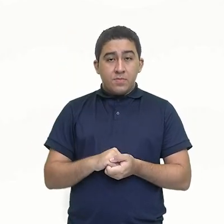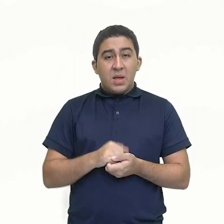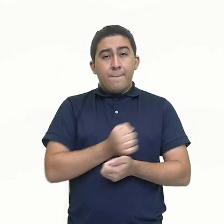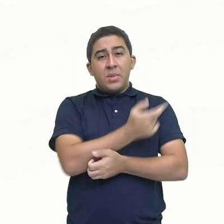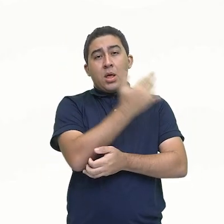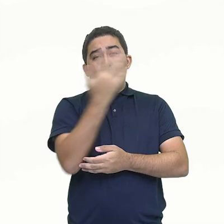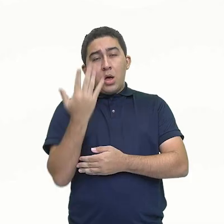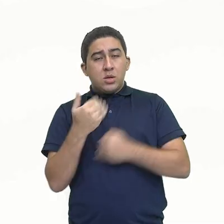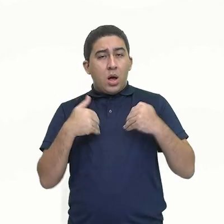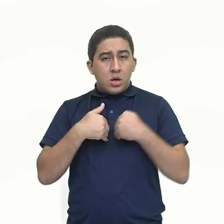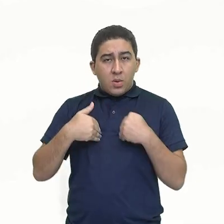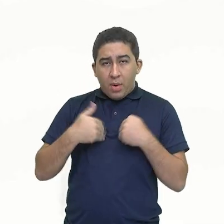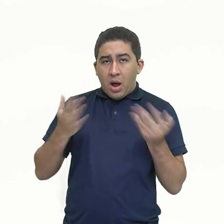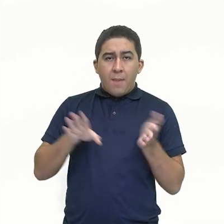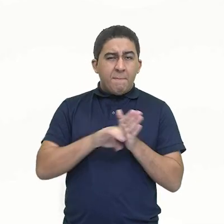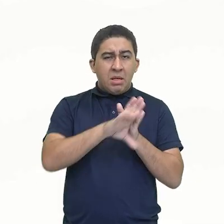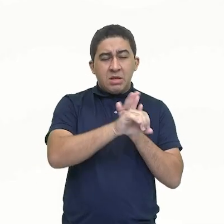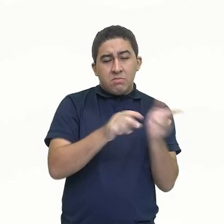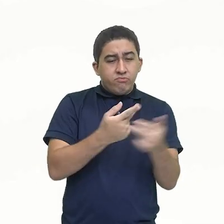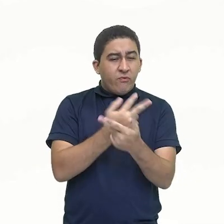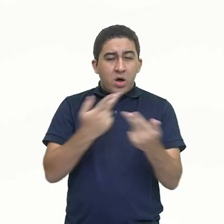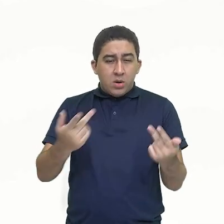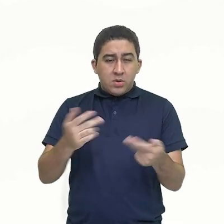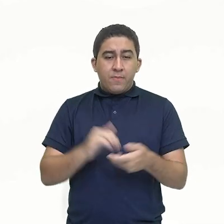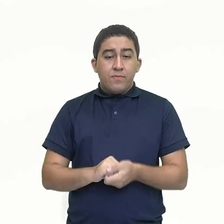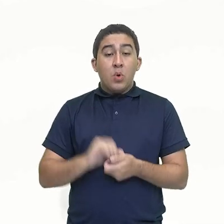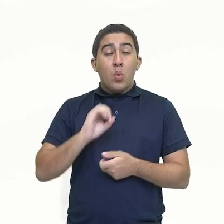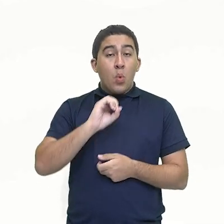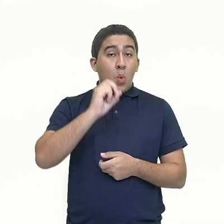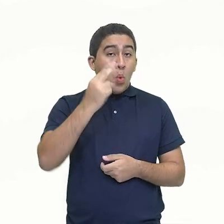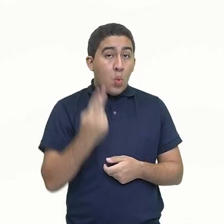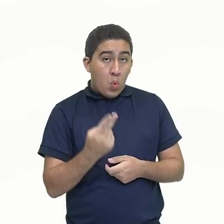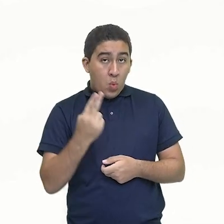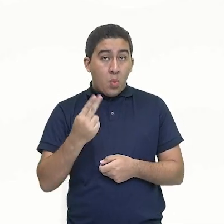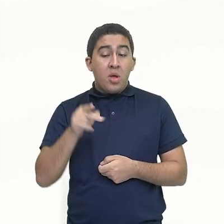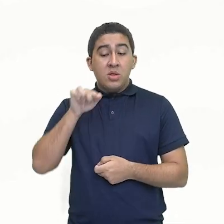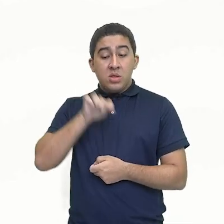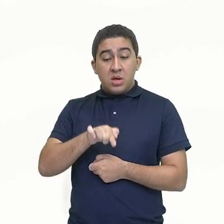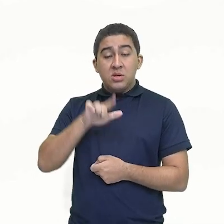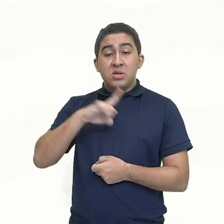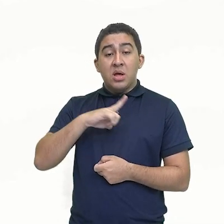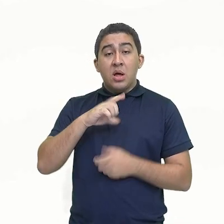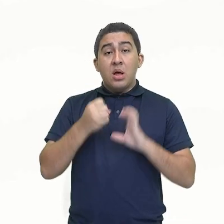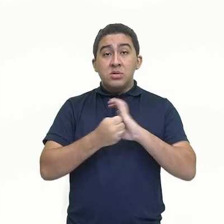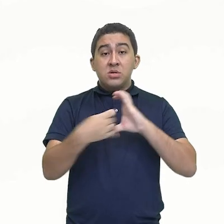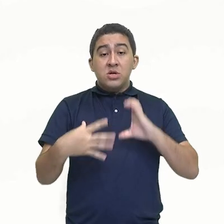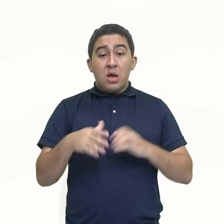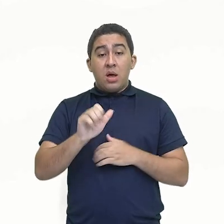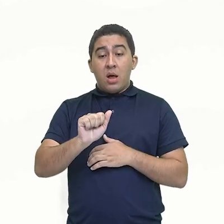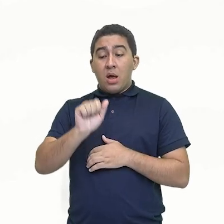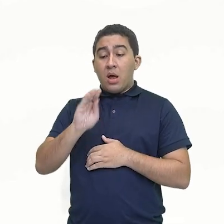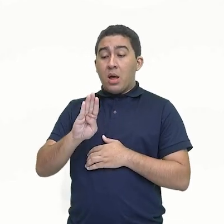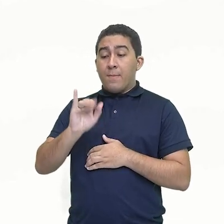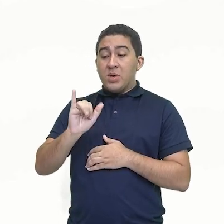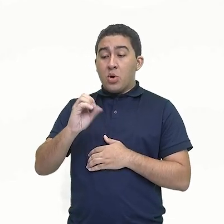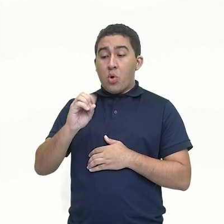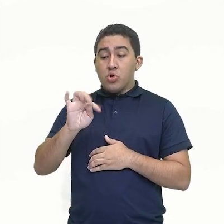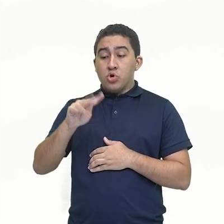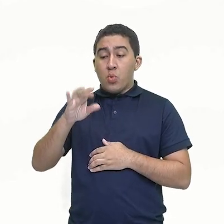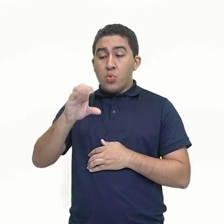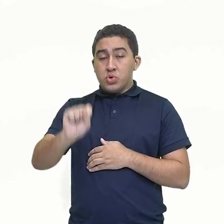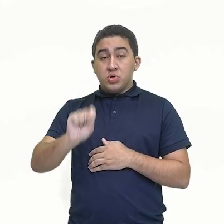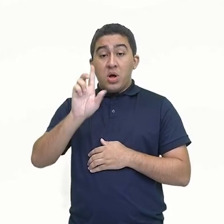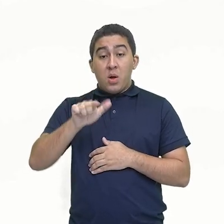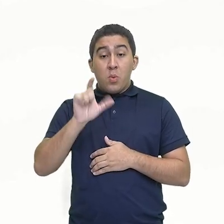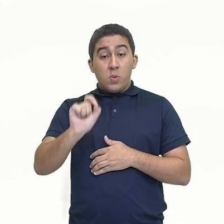animais, micro-organismos, por exemplo, ou nesse ecossistema eles vão ter componentes abióticos, que